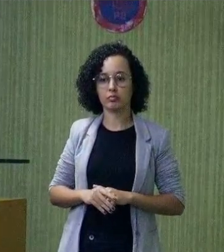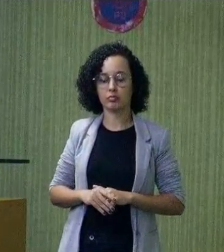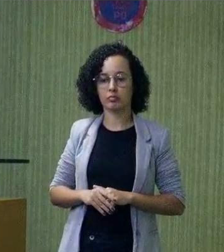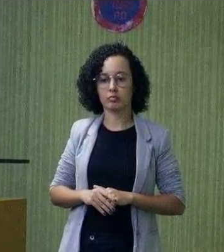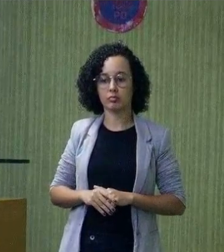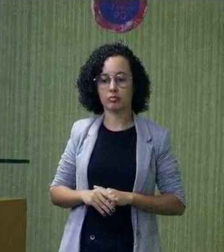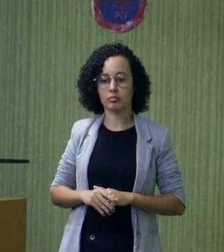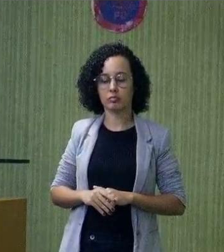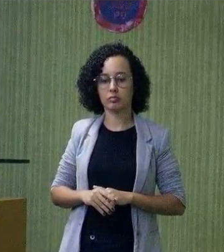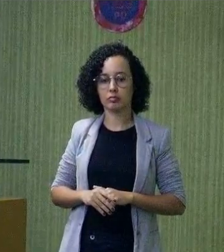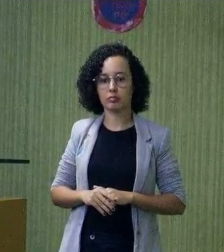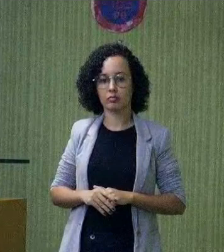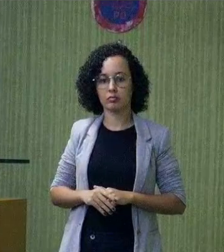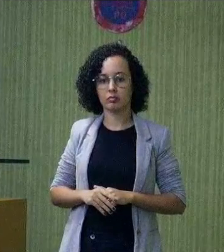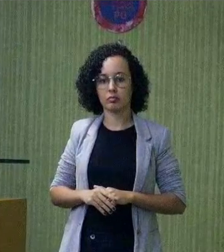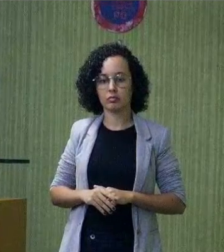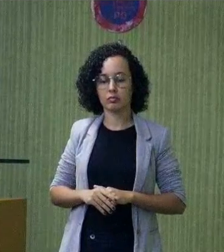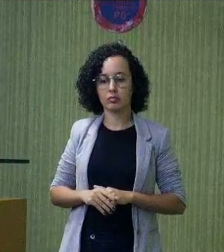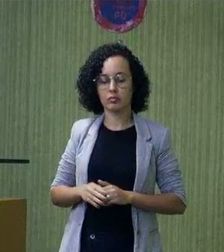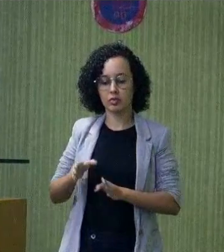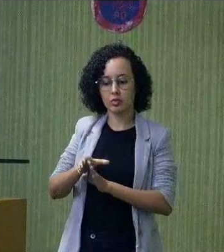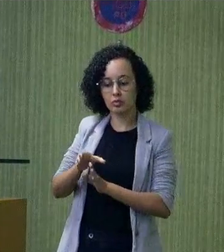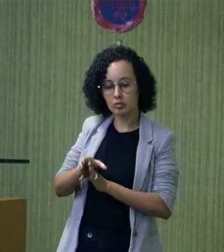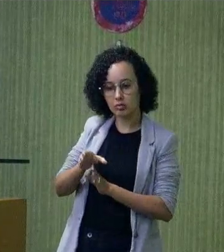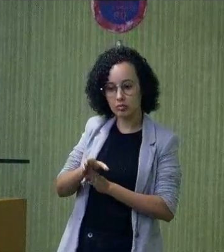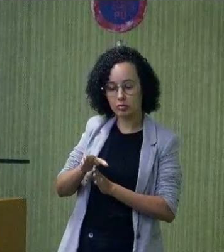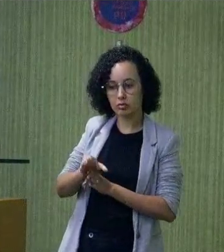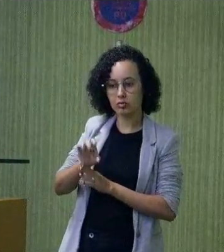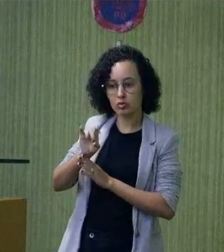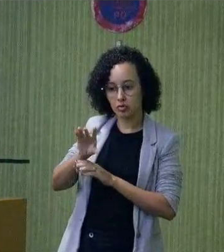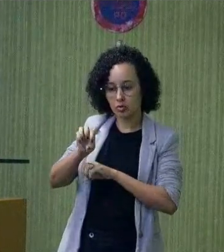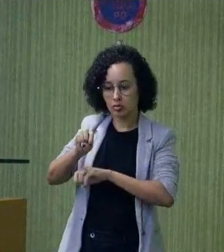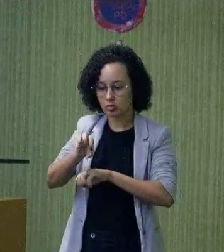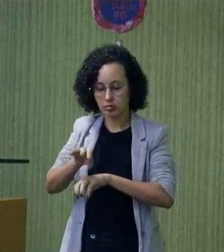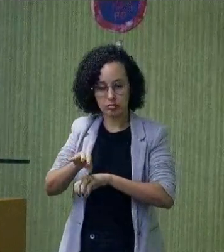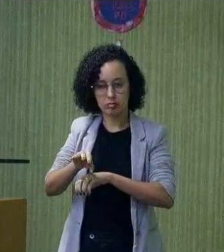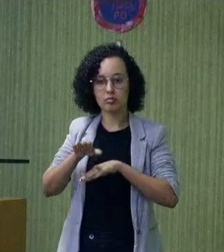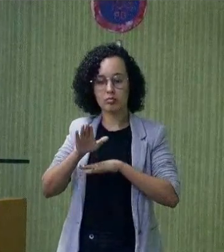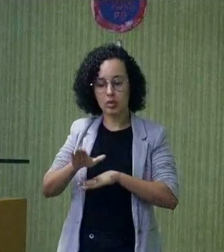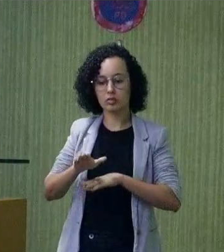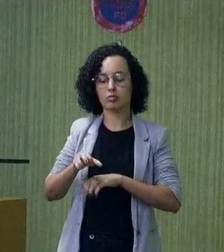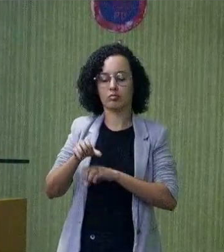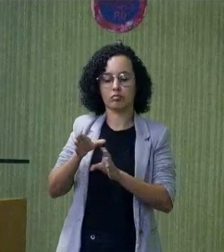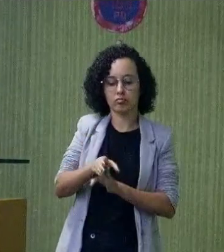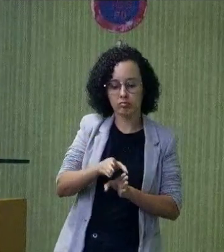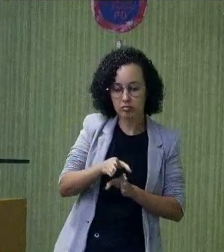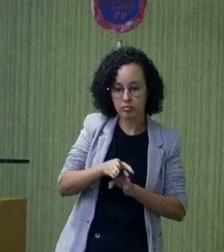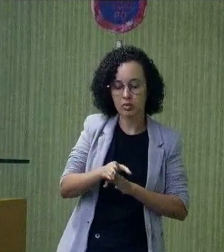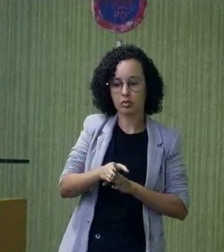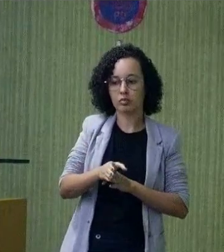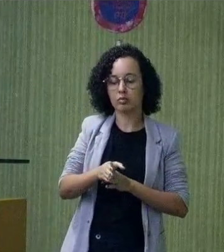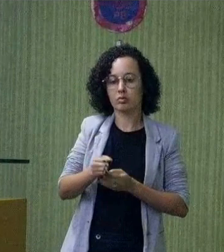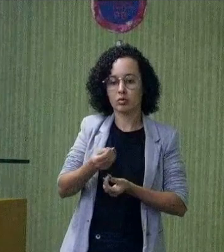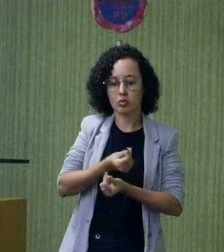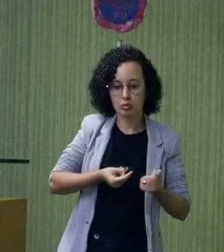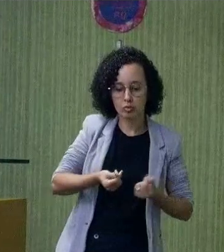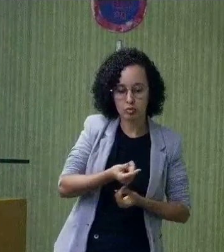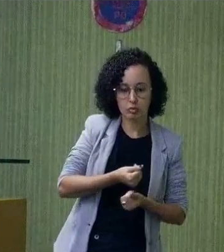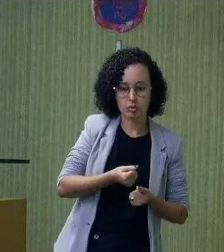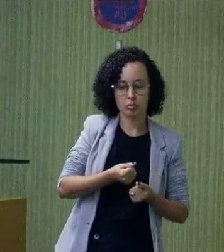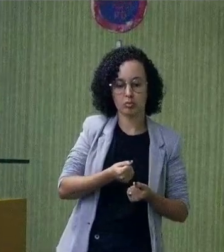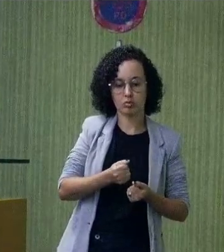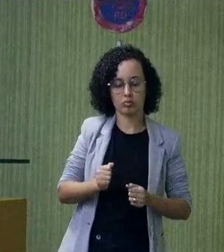fez logo uma recomendação não só em relação à educação ele fez em relação à questão do consumo aumento dos